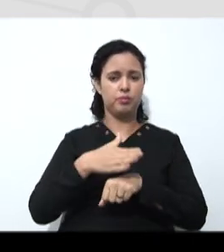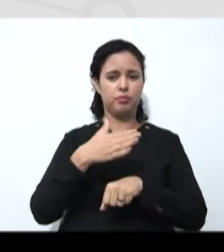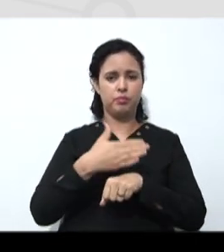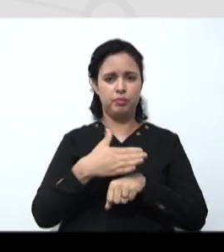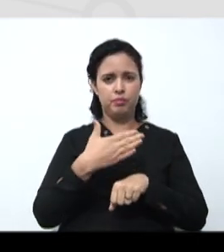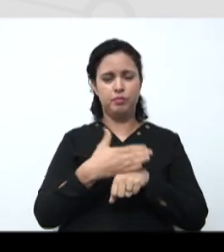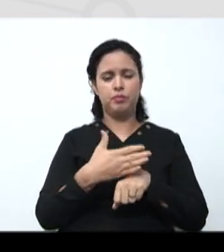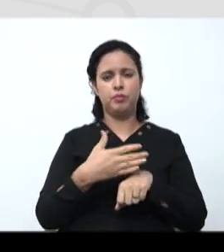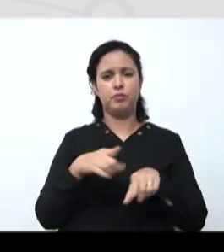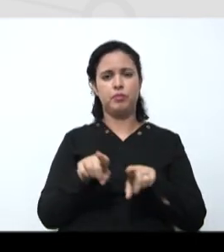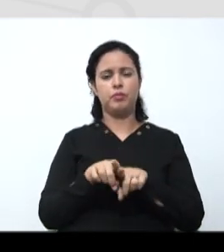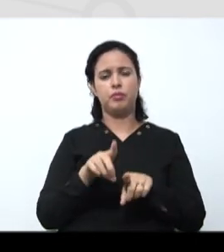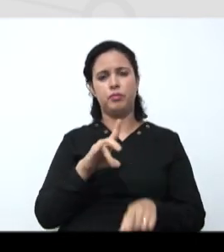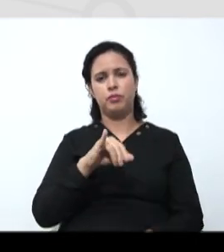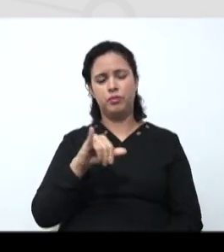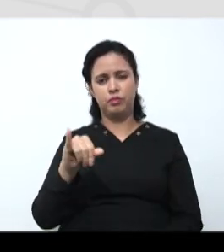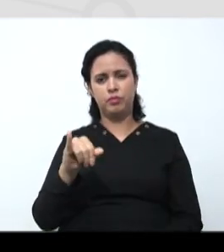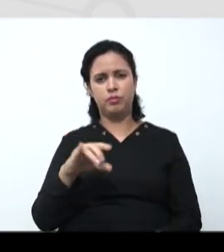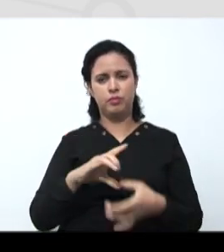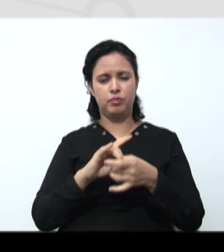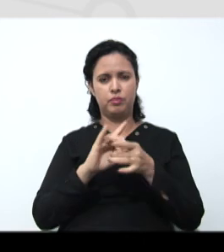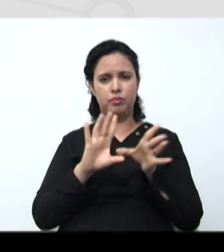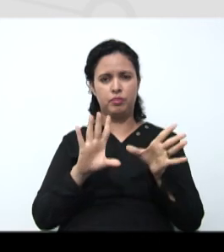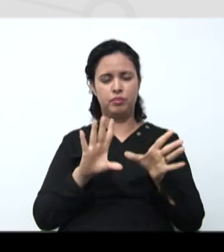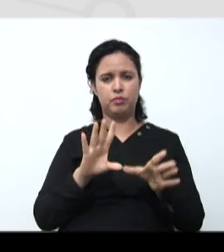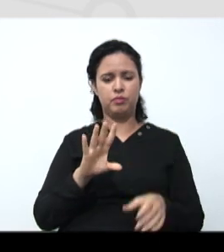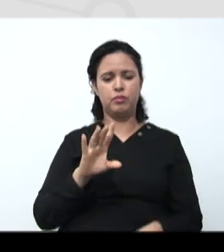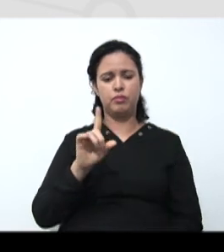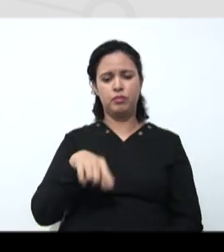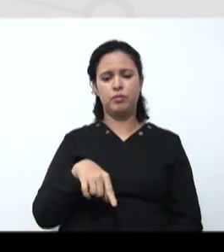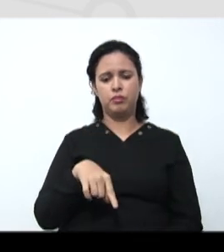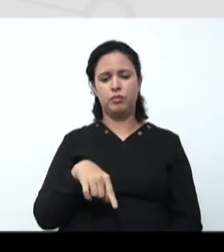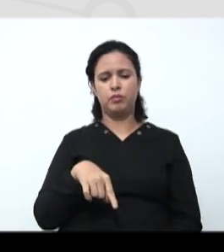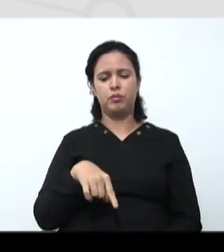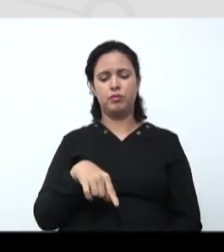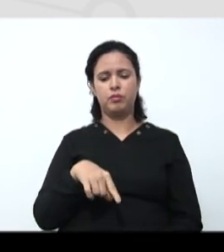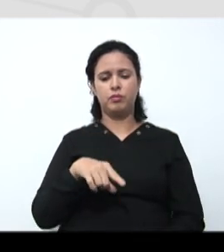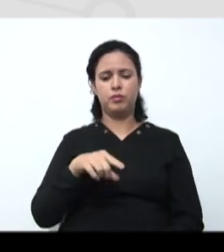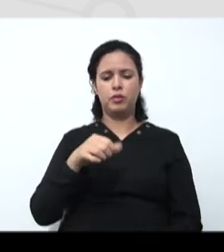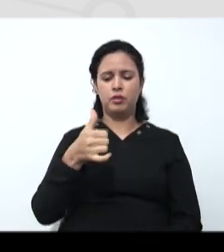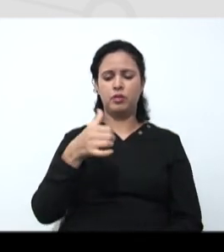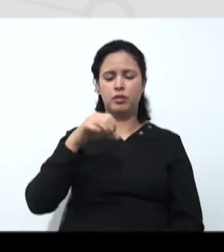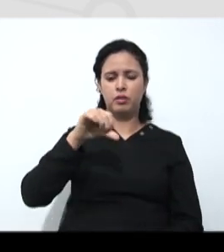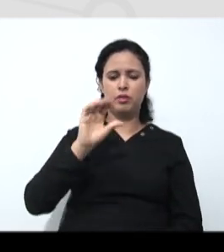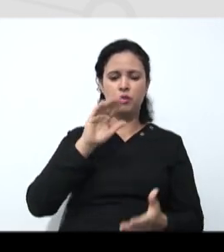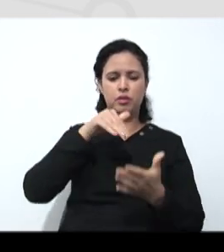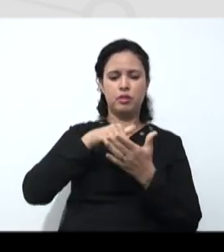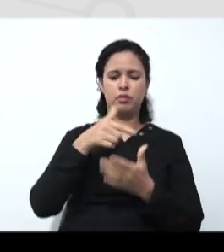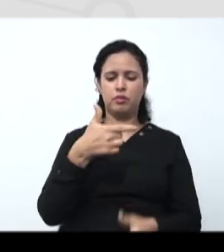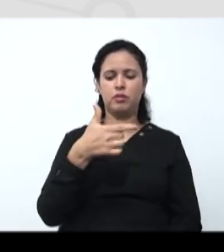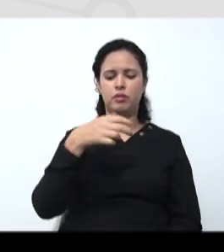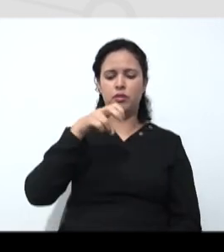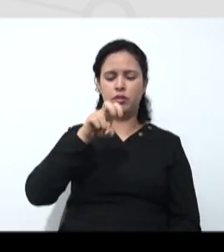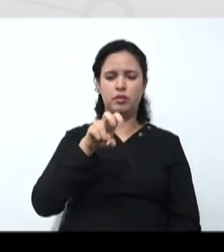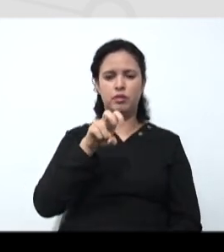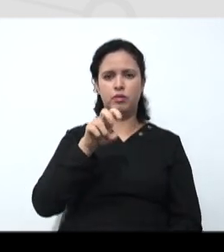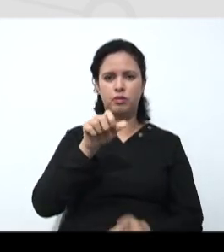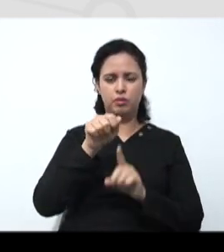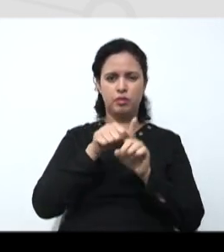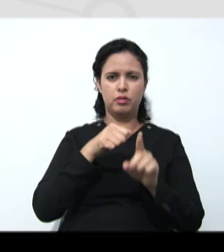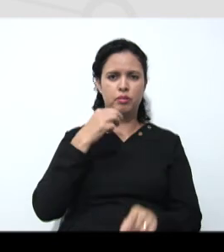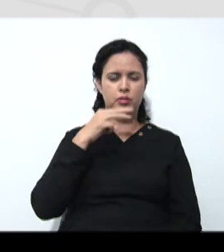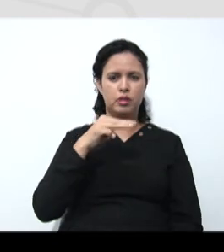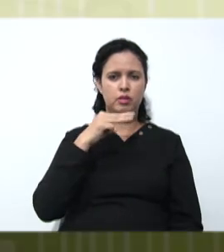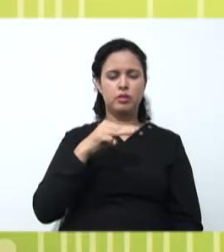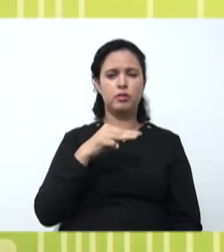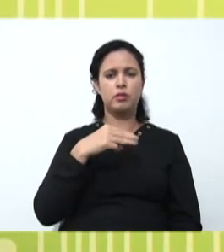ter. Ele vai ficar disponível para vocês aí 19 a 25 de março. Então veja com seu professor, já elabore,